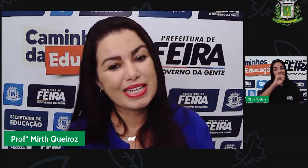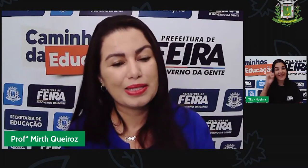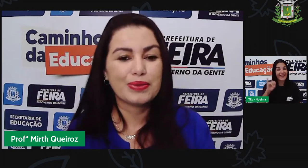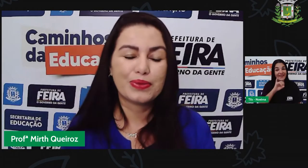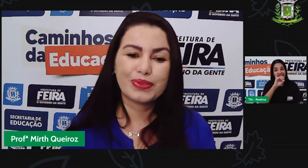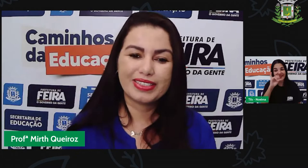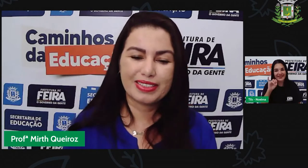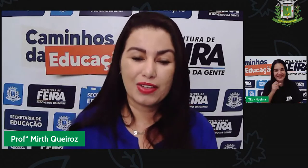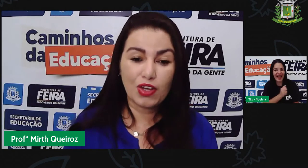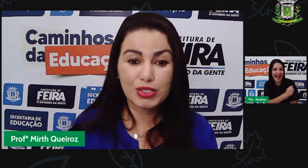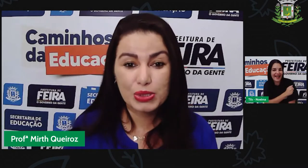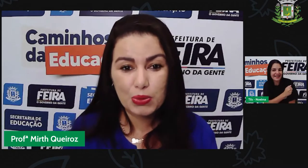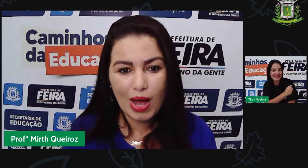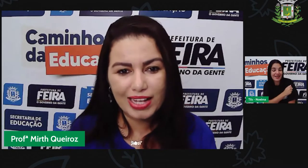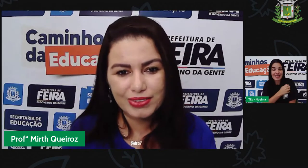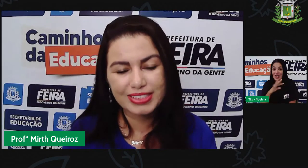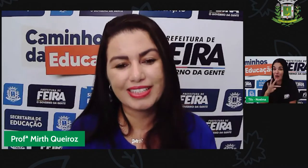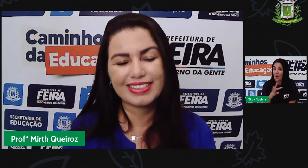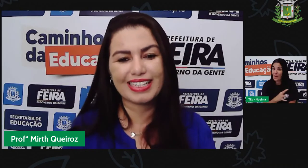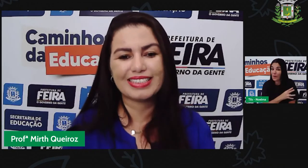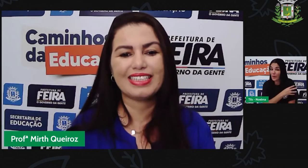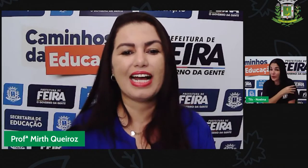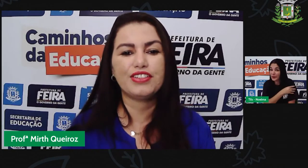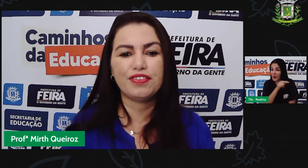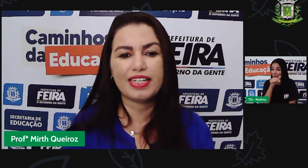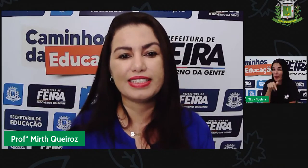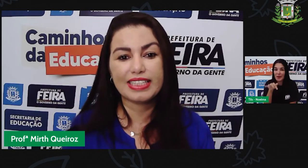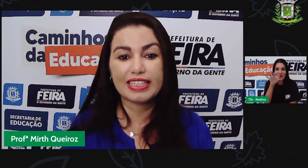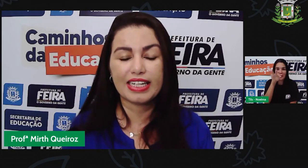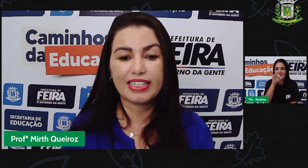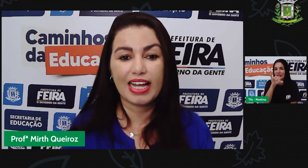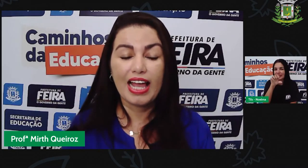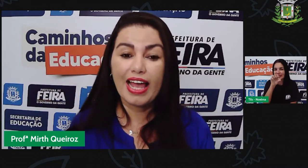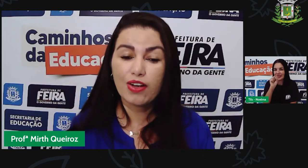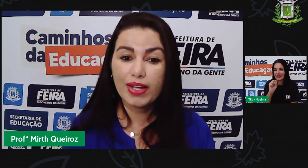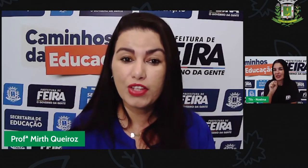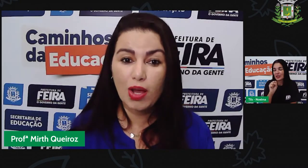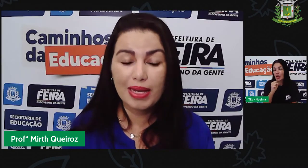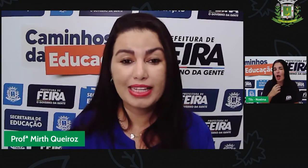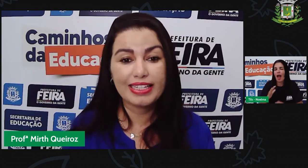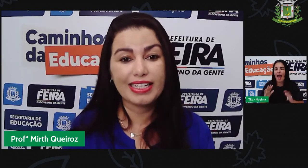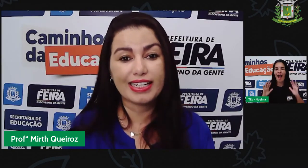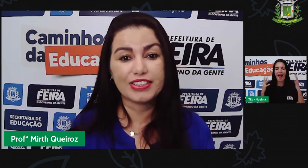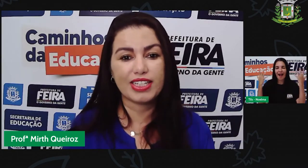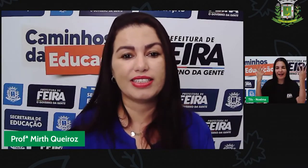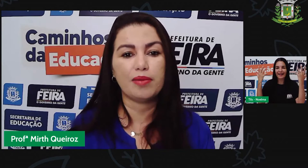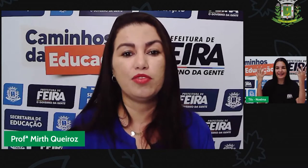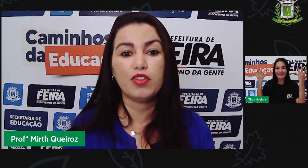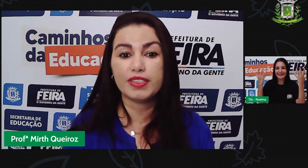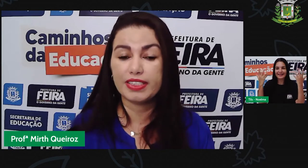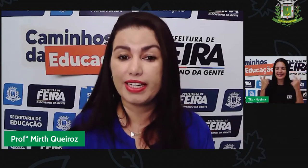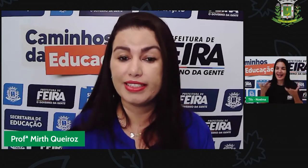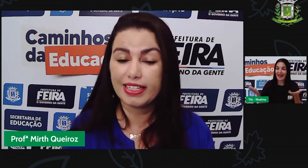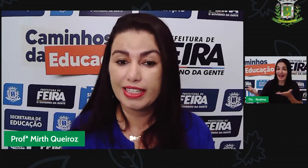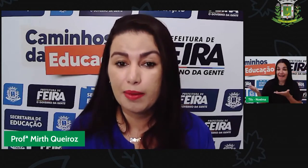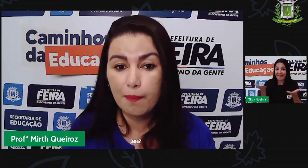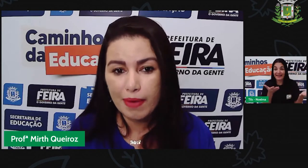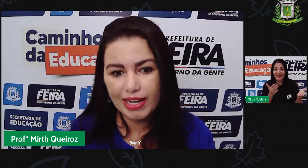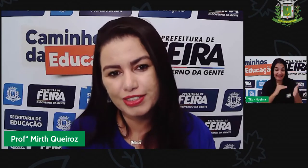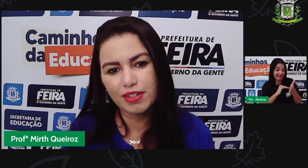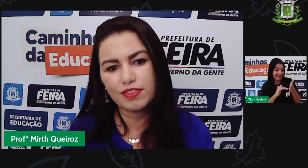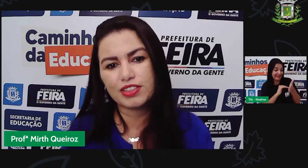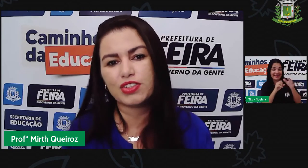Olá, meus alunos! Nossos quartos anos da cidade Feira de Santana. É com enorme alegria que a gente recebe vocês